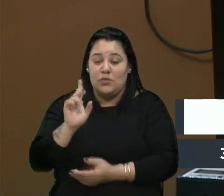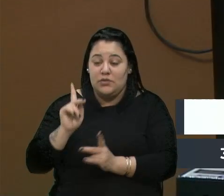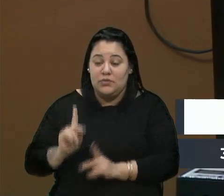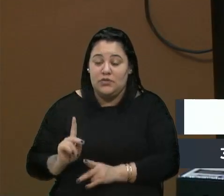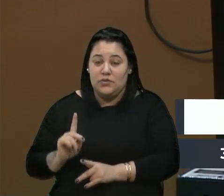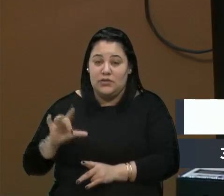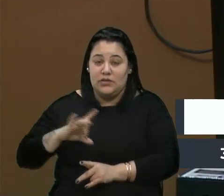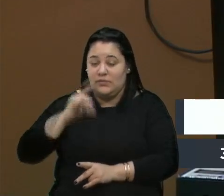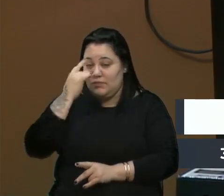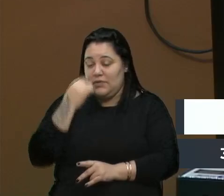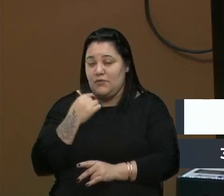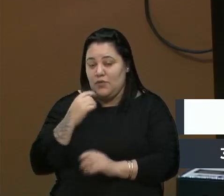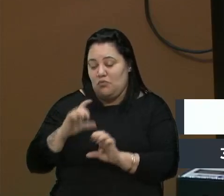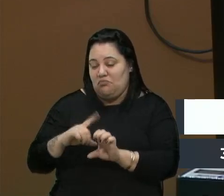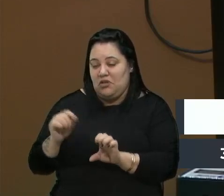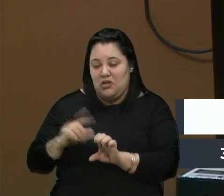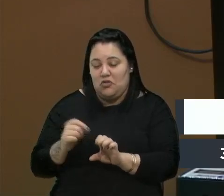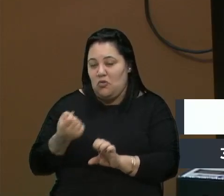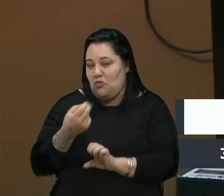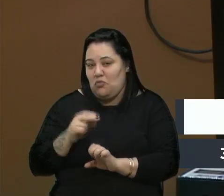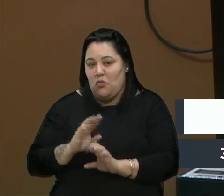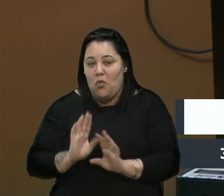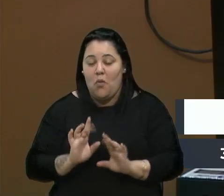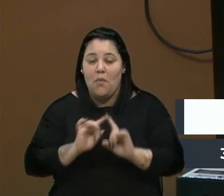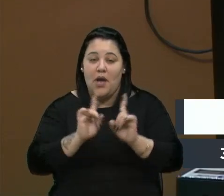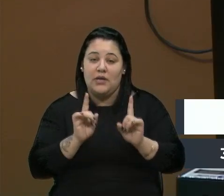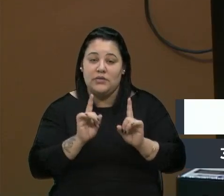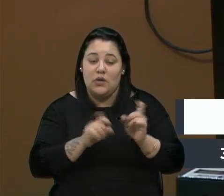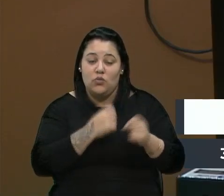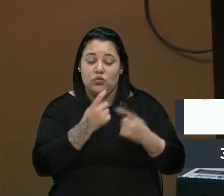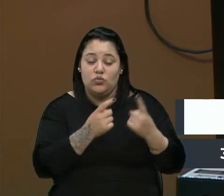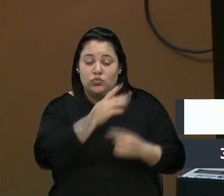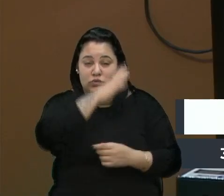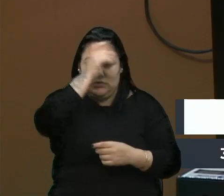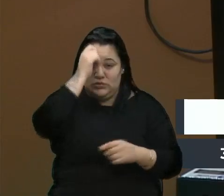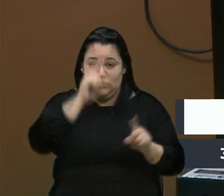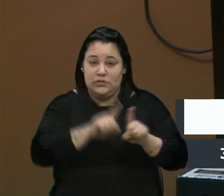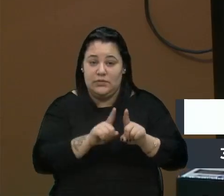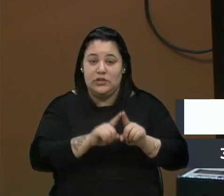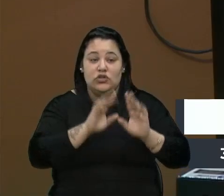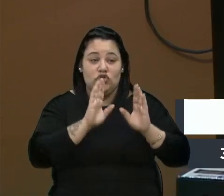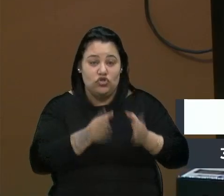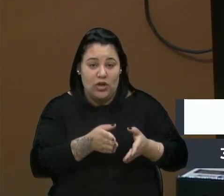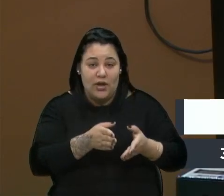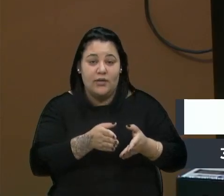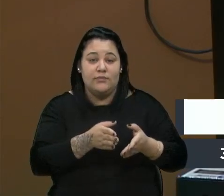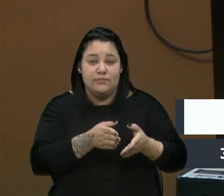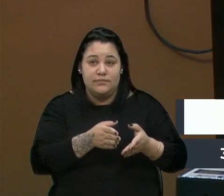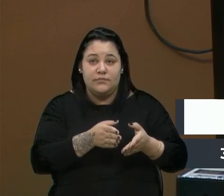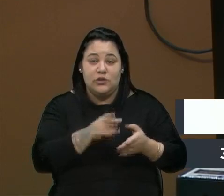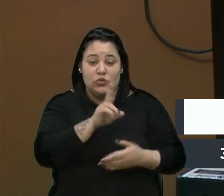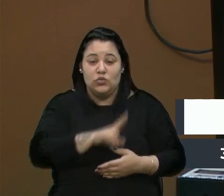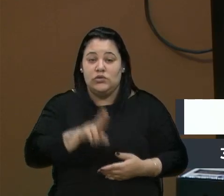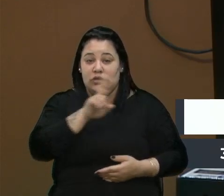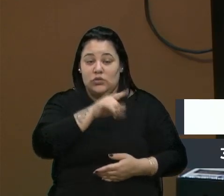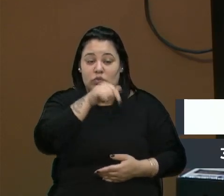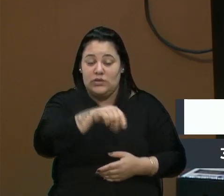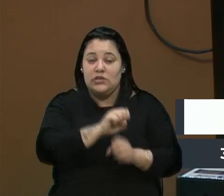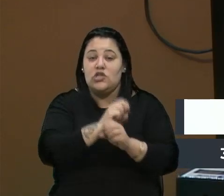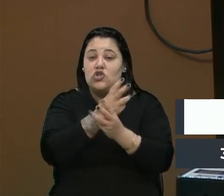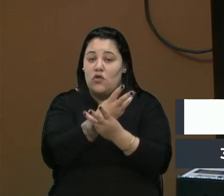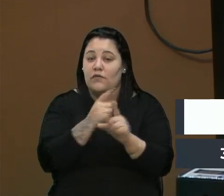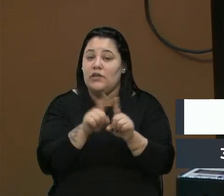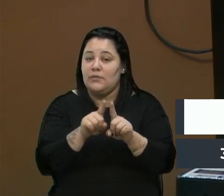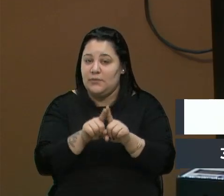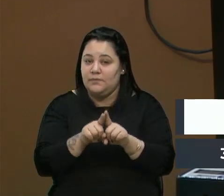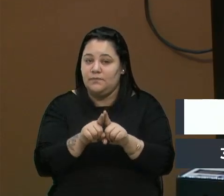meio, os microempreendedores, enfim, mas também aos municípios, né, que já estão aderindo diversos municípios. E quando o